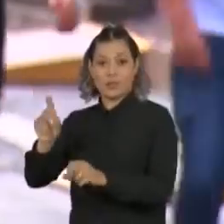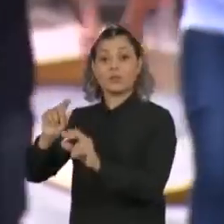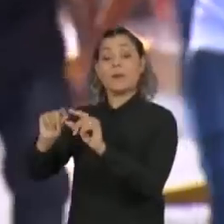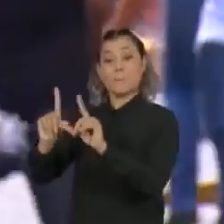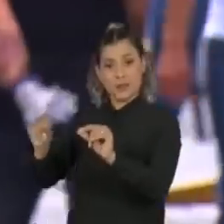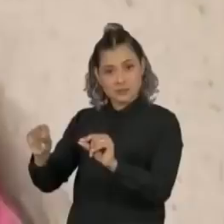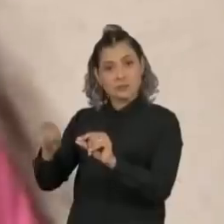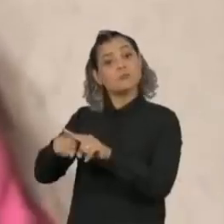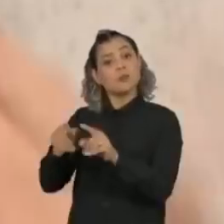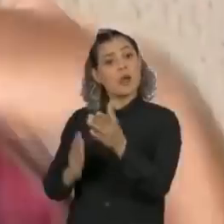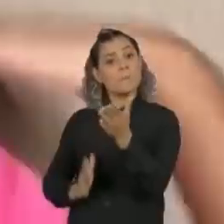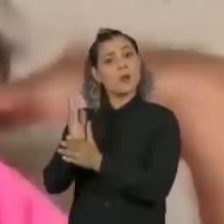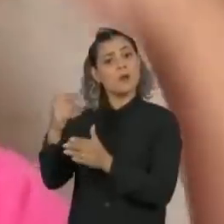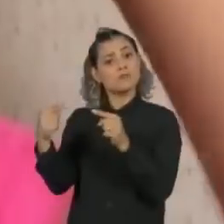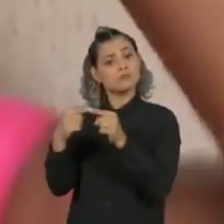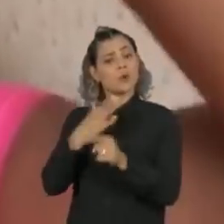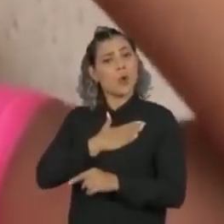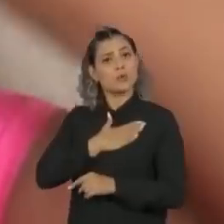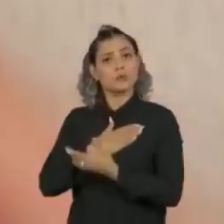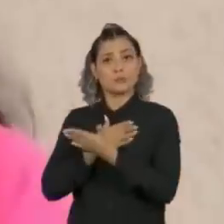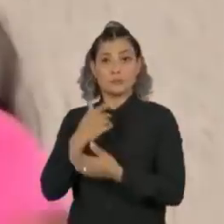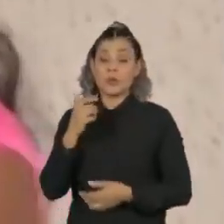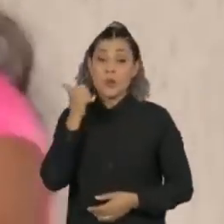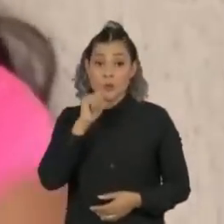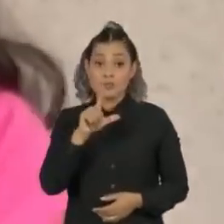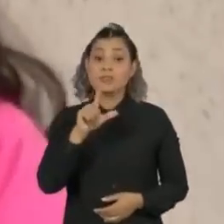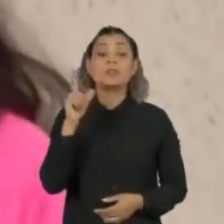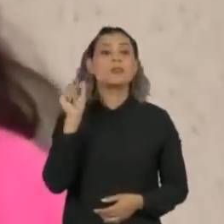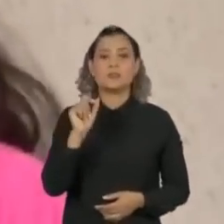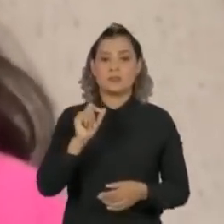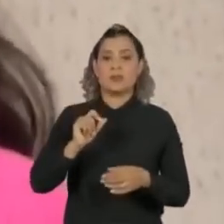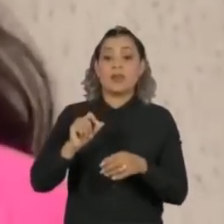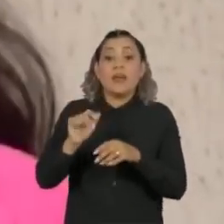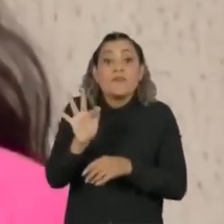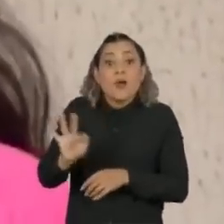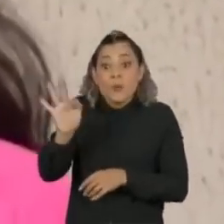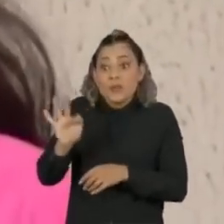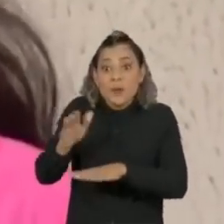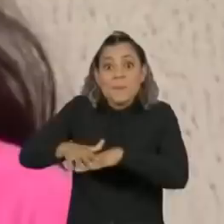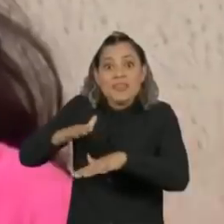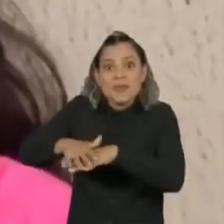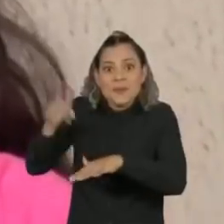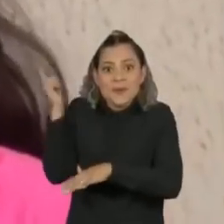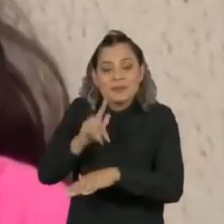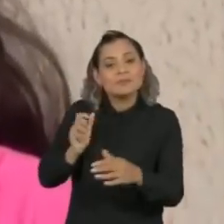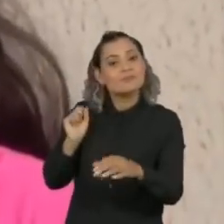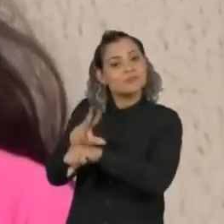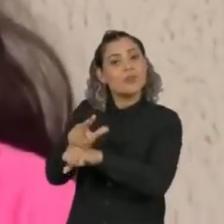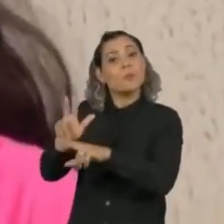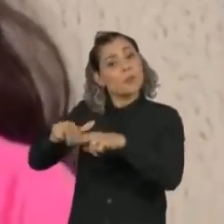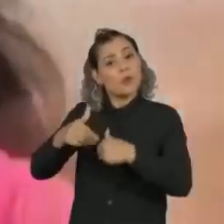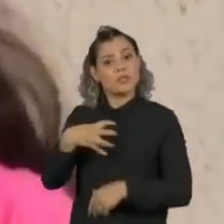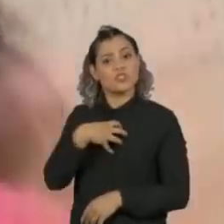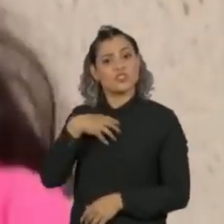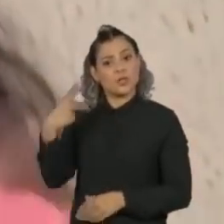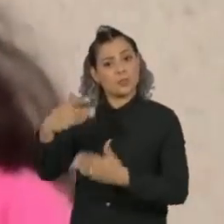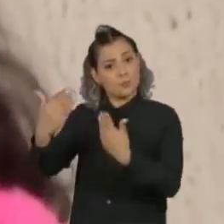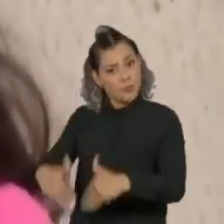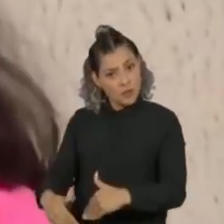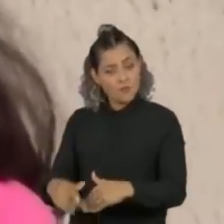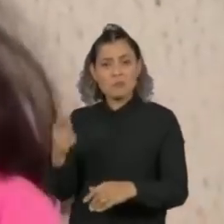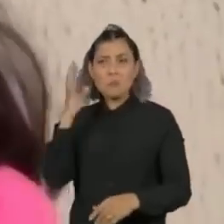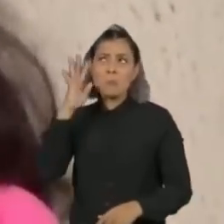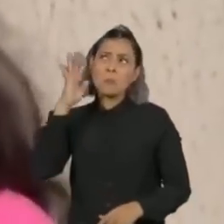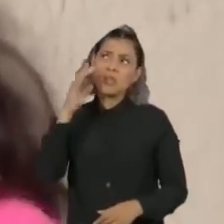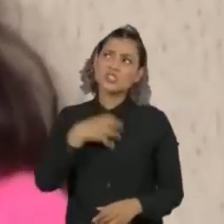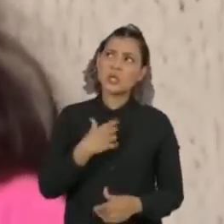a avaliação. Celina conseguiu a vaga em matemática na UNB graças a esse sistema de provas. Se eu fosse pensar de outra